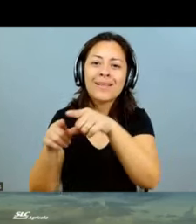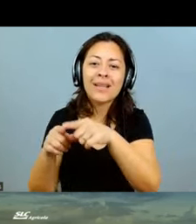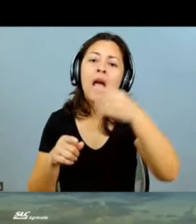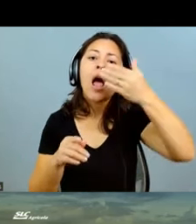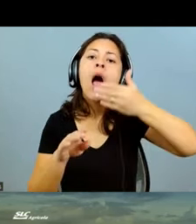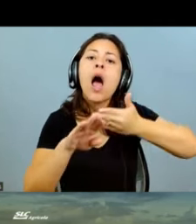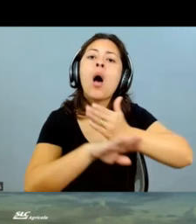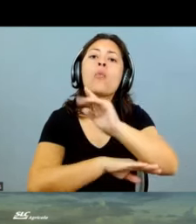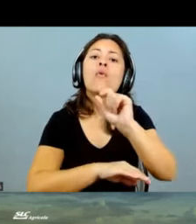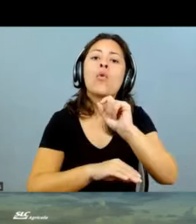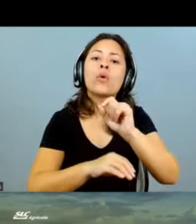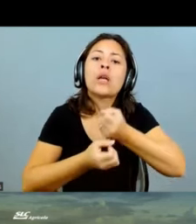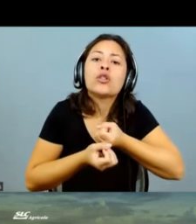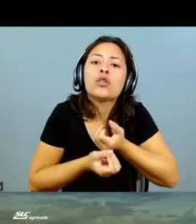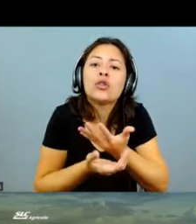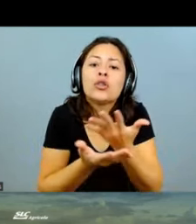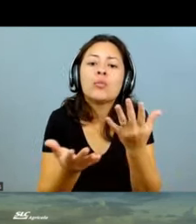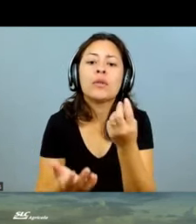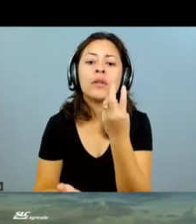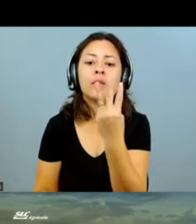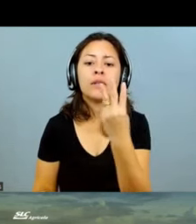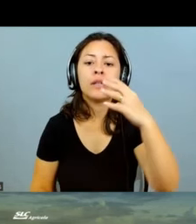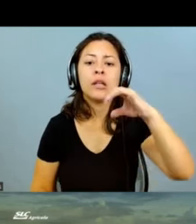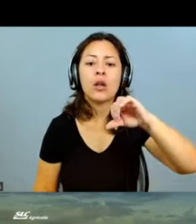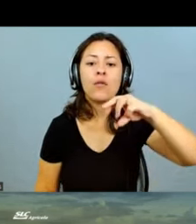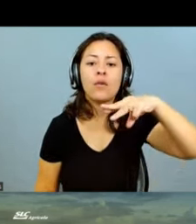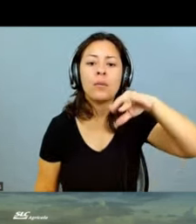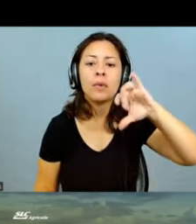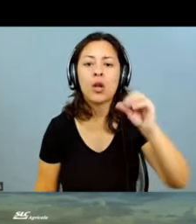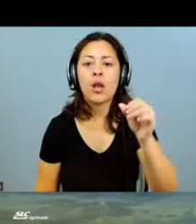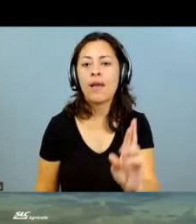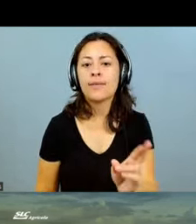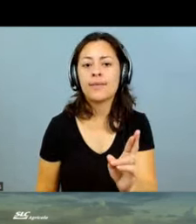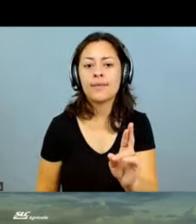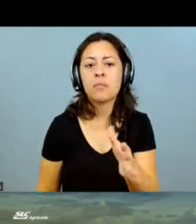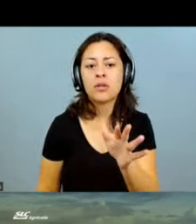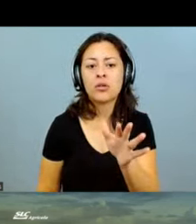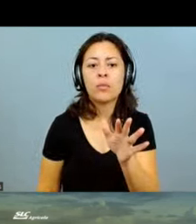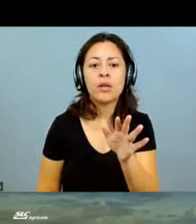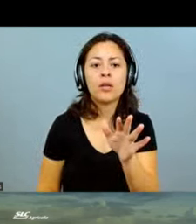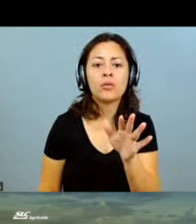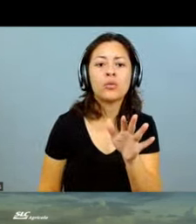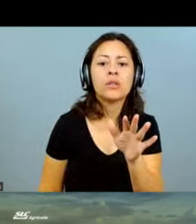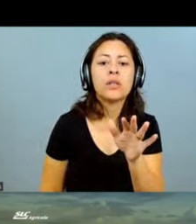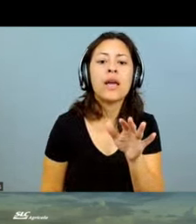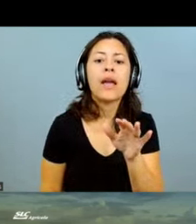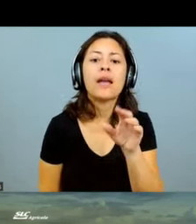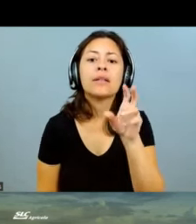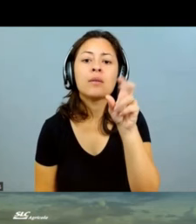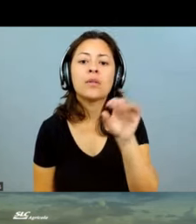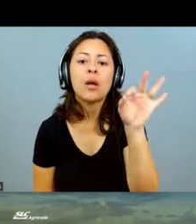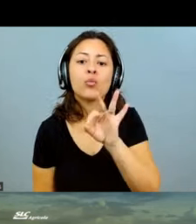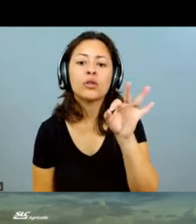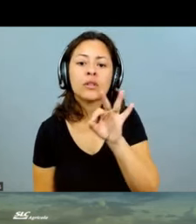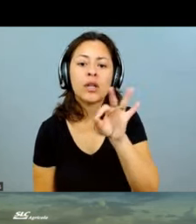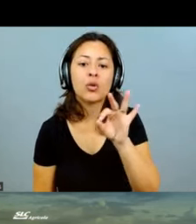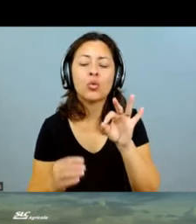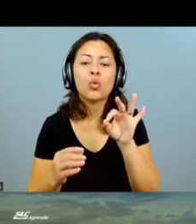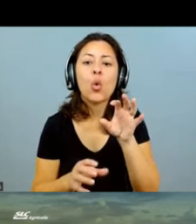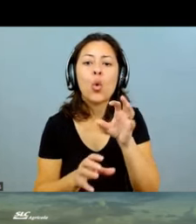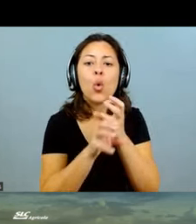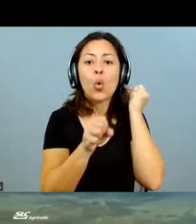389 milhões deais representando 50% do lucro líquido ajustado da controladora 24 milhões